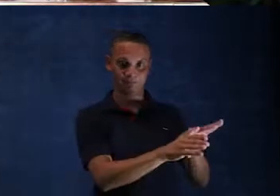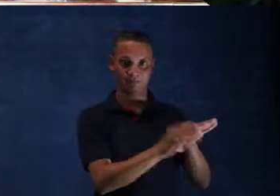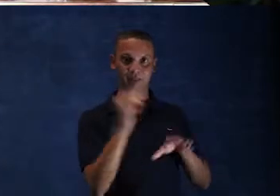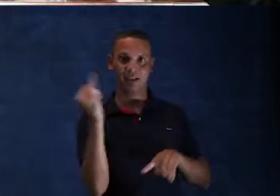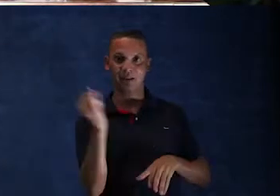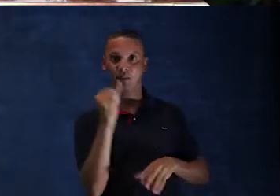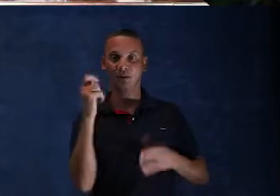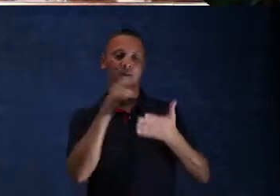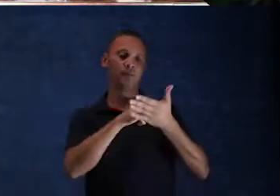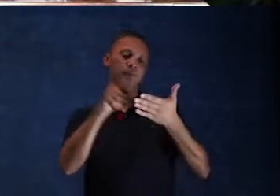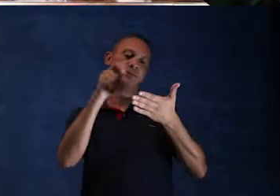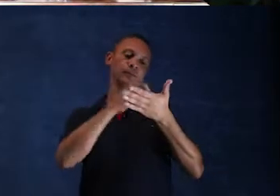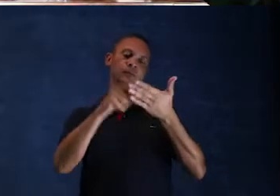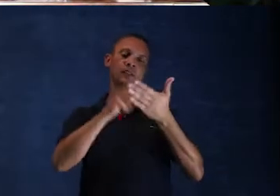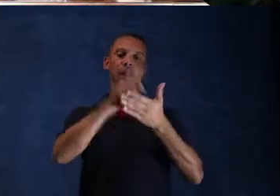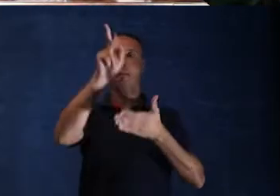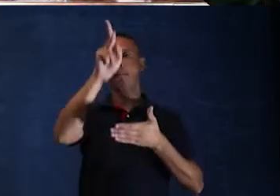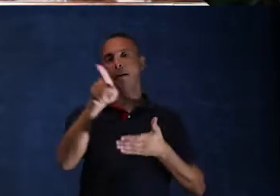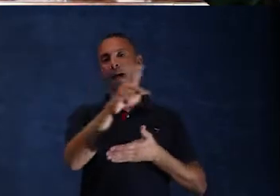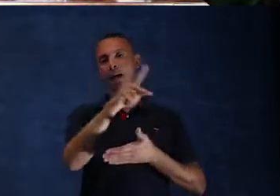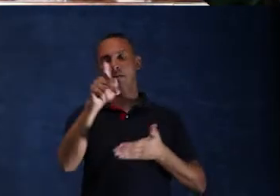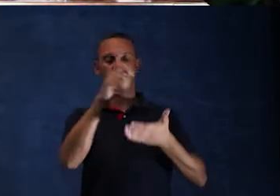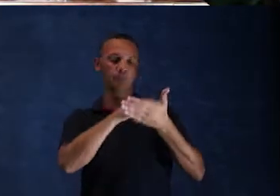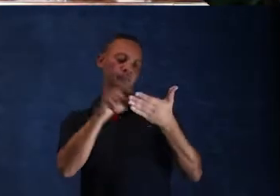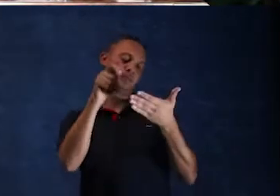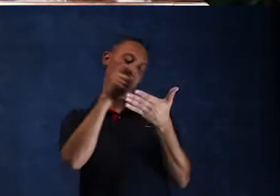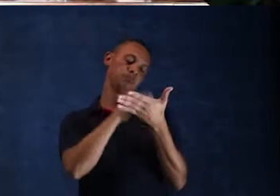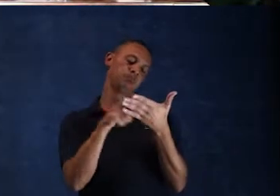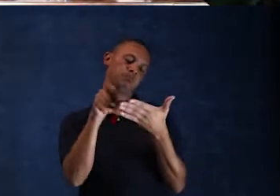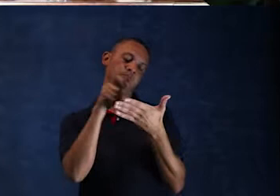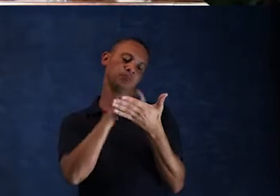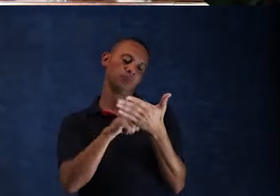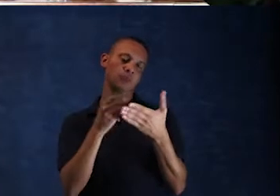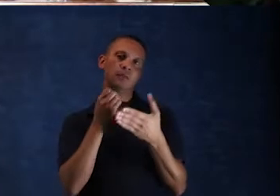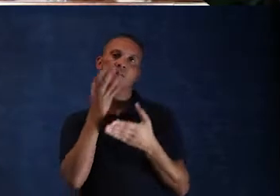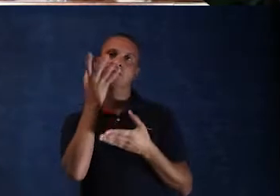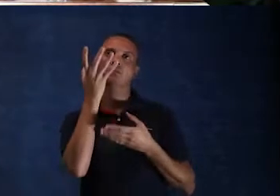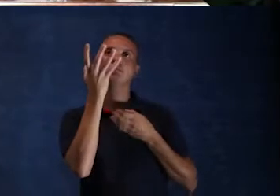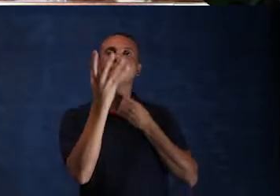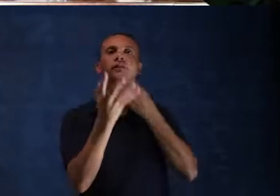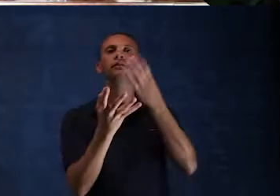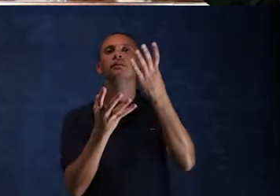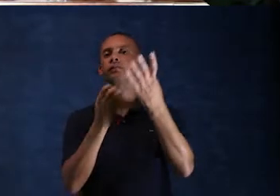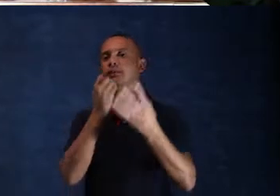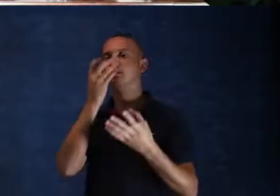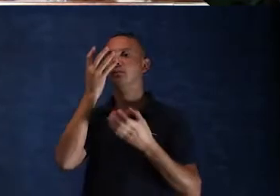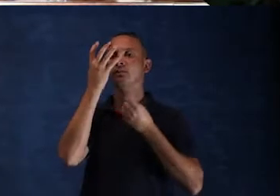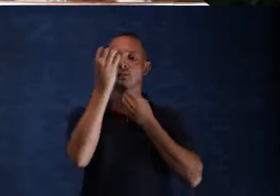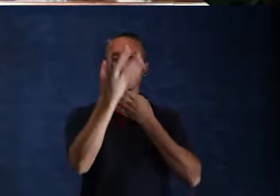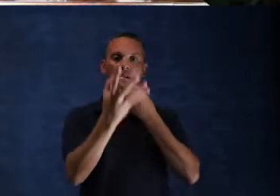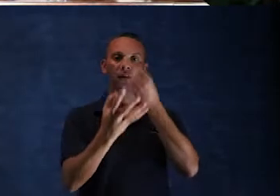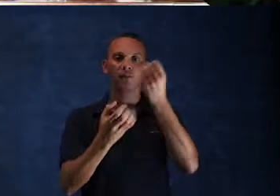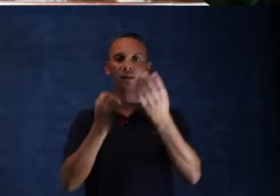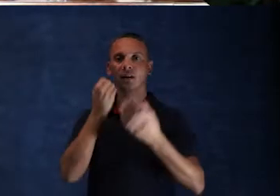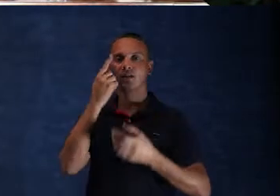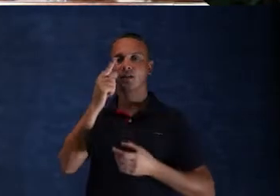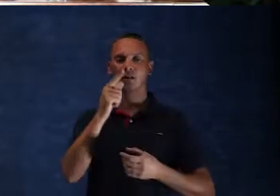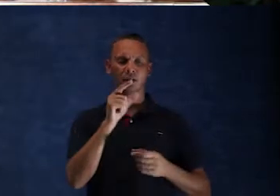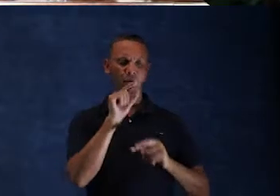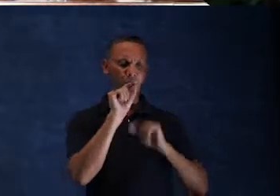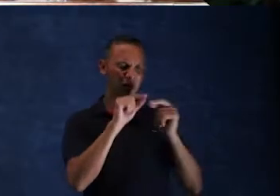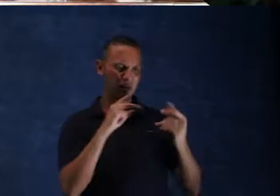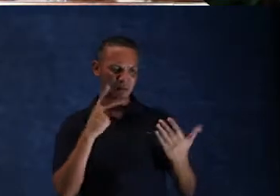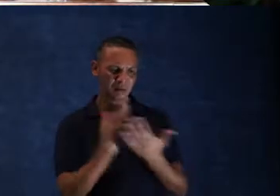as anotações do padre, que, entre a devoção, a confissão e o relato, mais lança sombras do que luz sobre